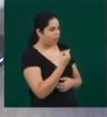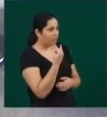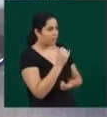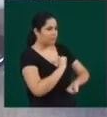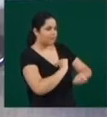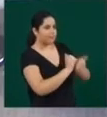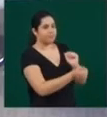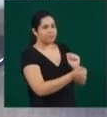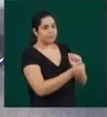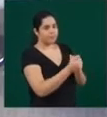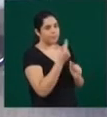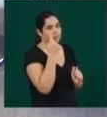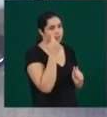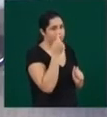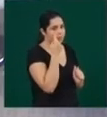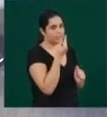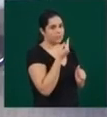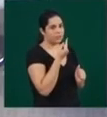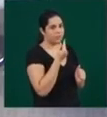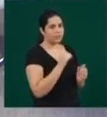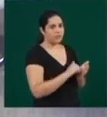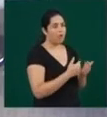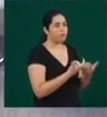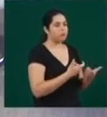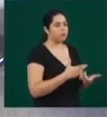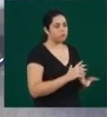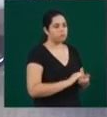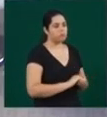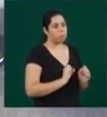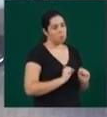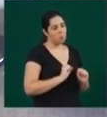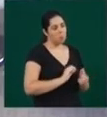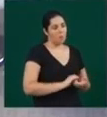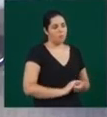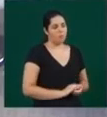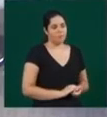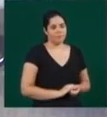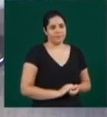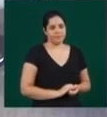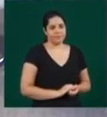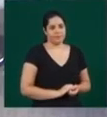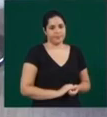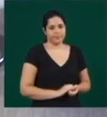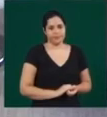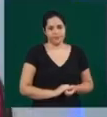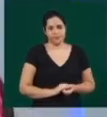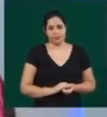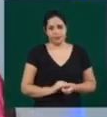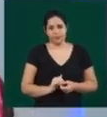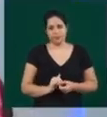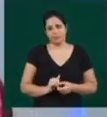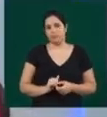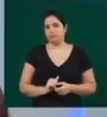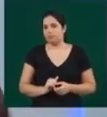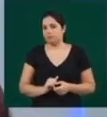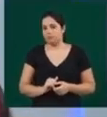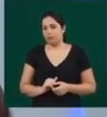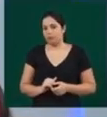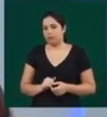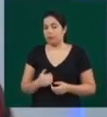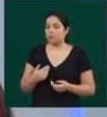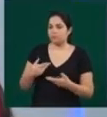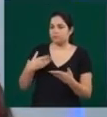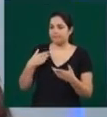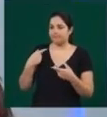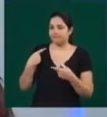fique atento até que ponto isso, né, é benéfico para ele, se ele não está sofrendo assédio moral. E é a discussão que a